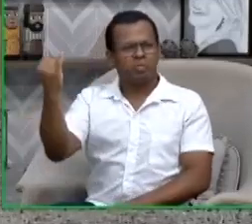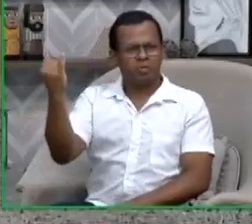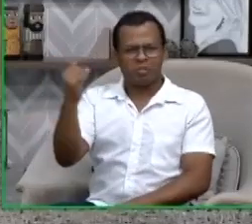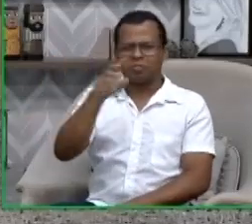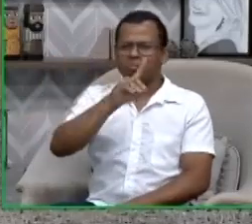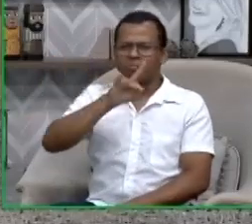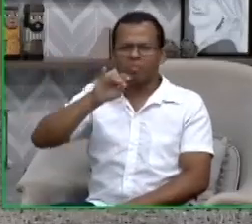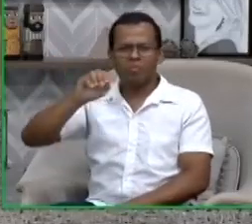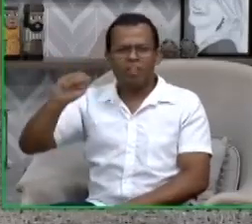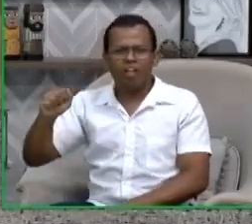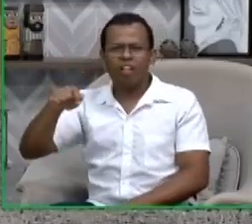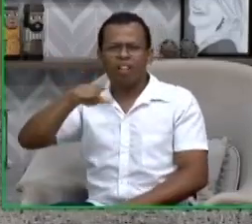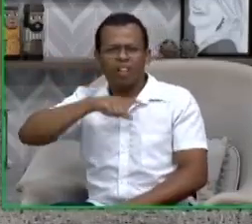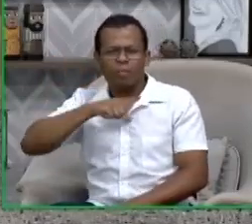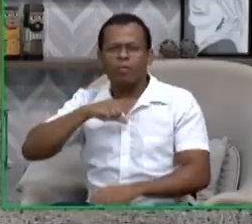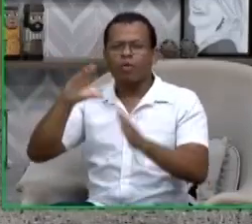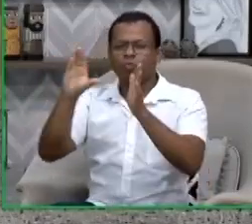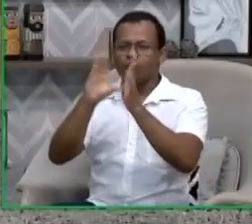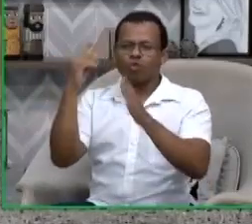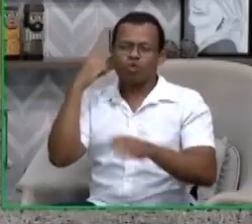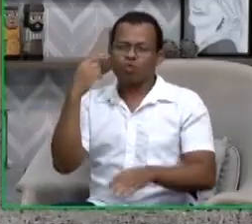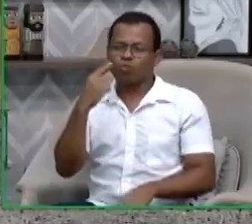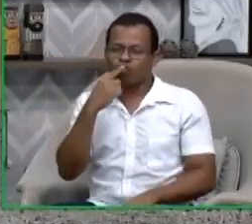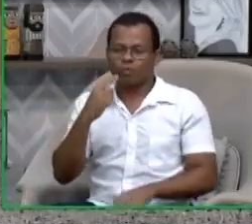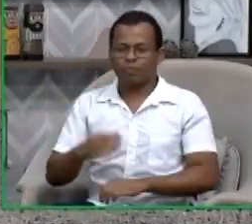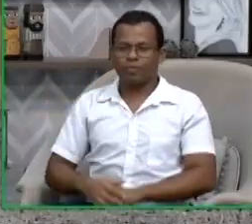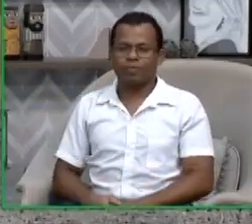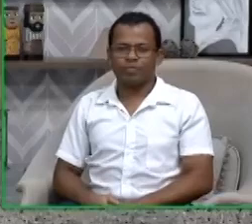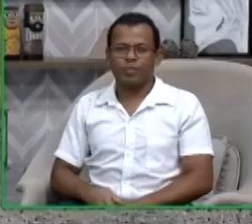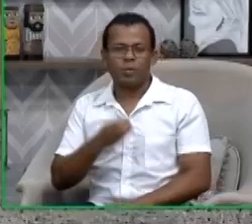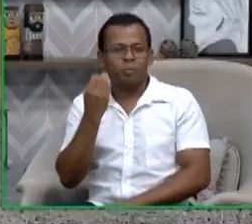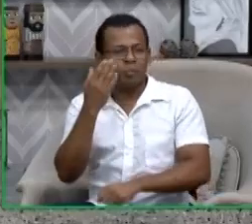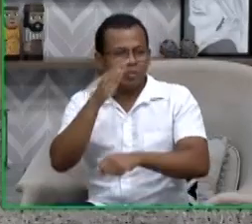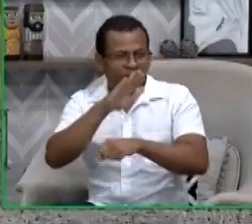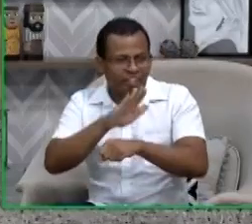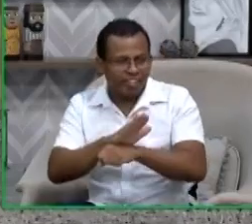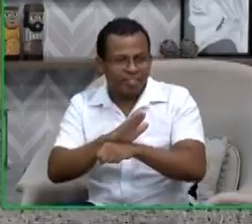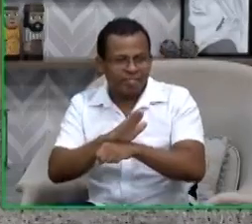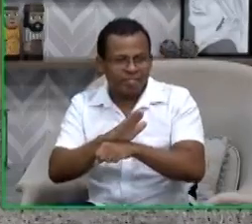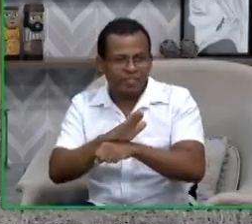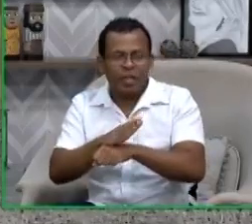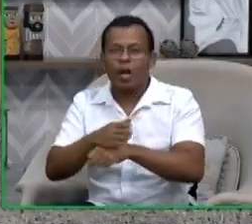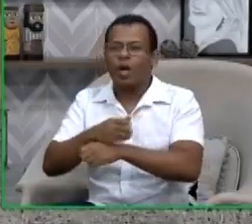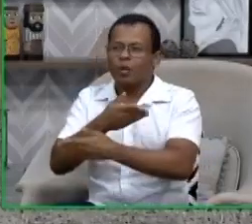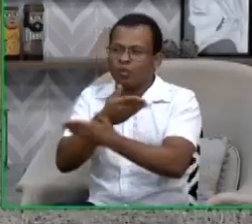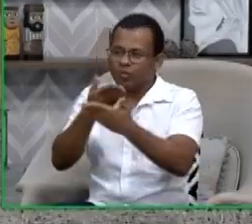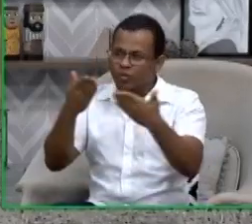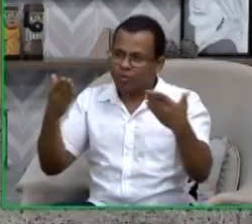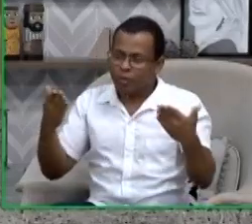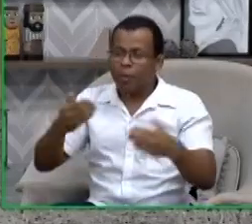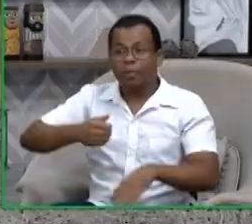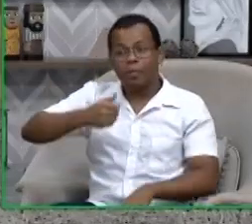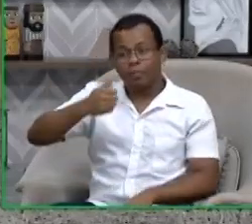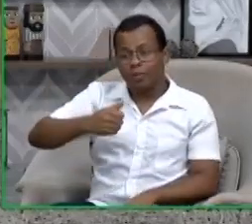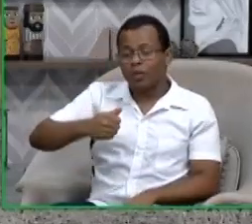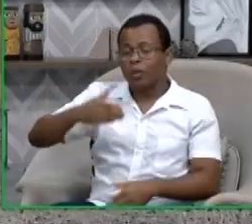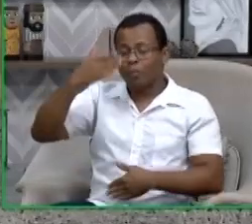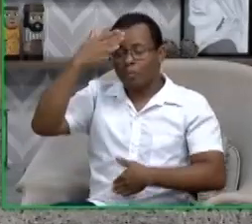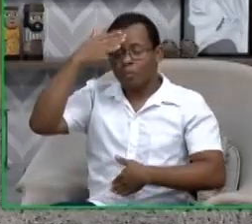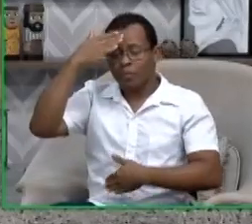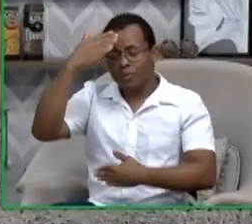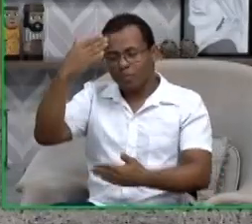data tem para a comunidade surda? Boa tarde, Lohan. Boa tarde ao público. Em primeiro lugar, muito